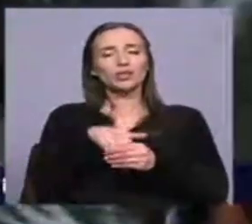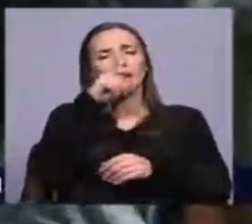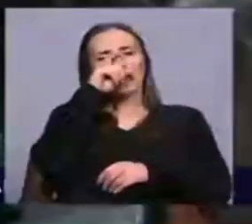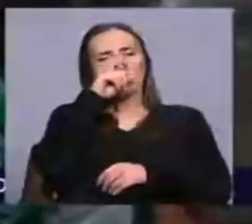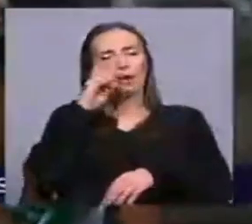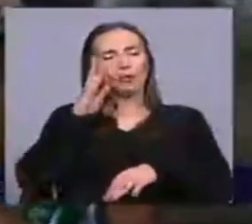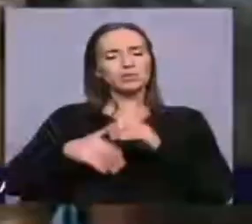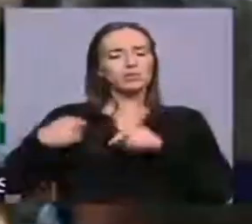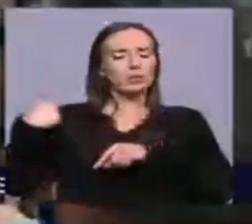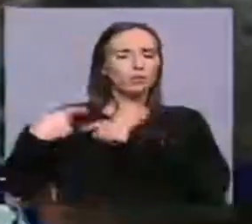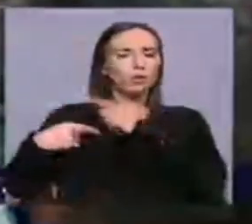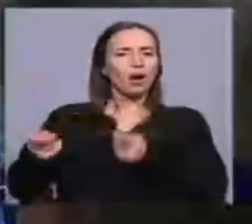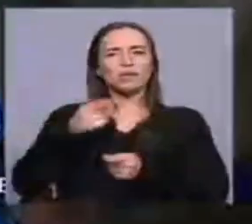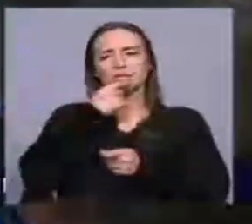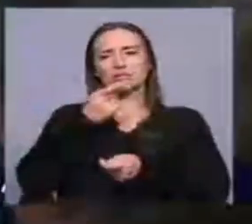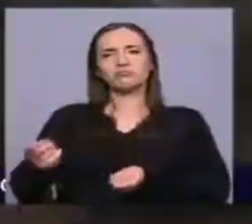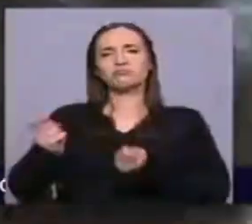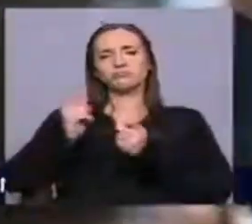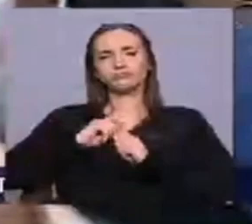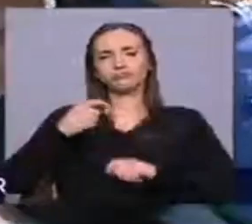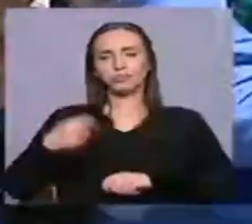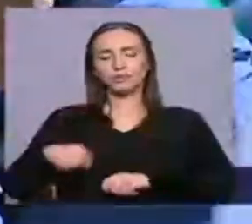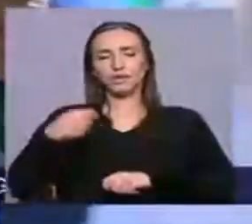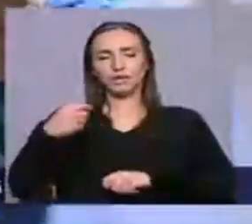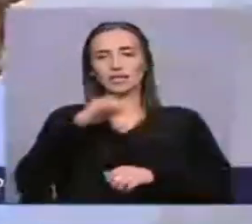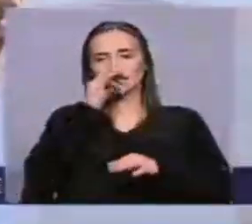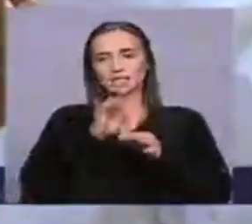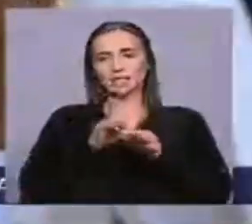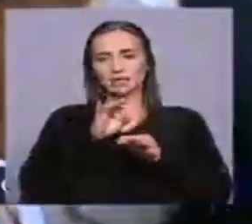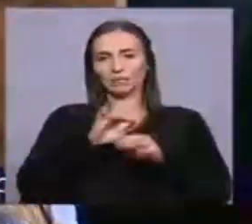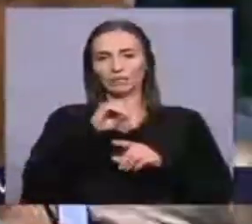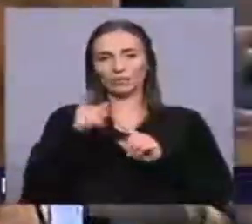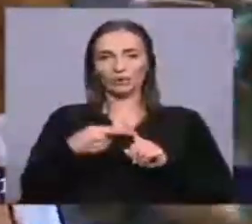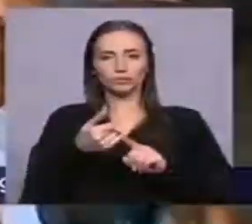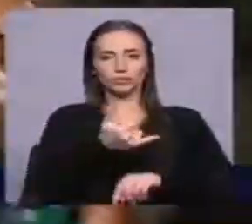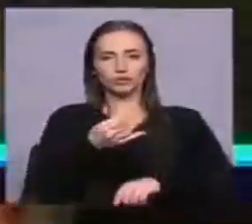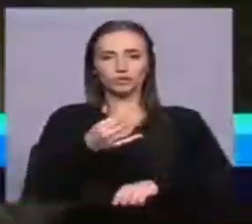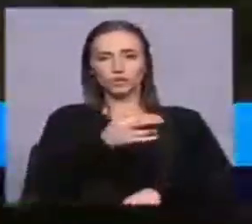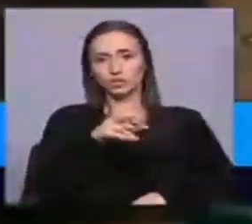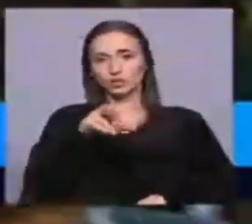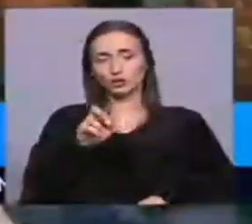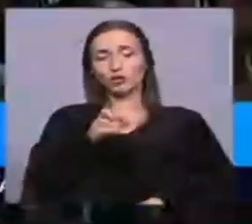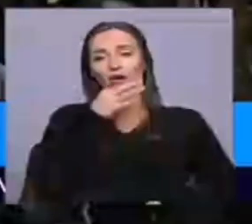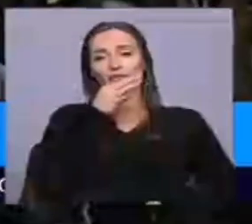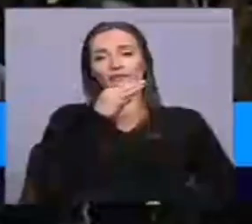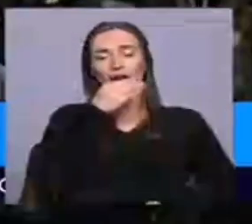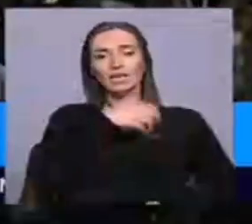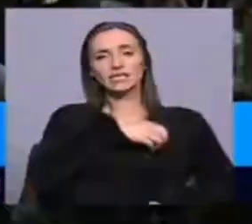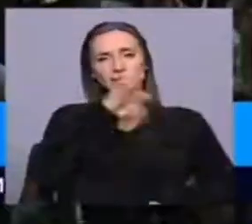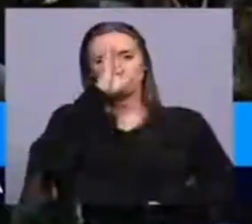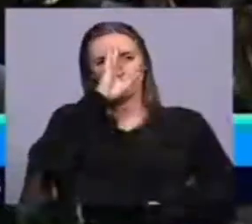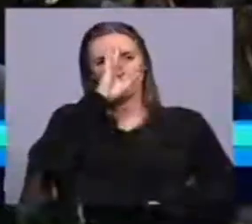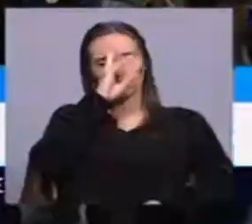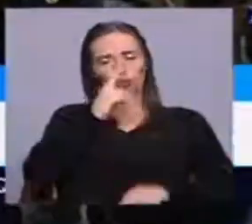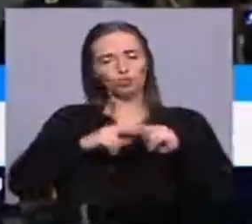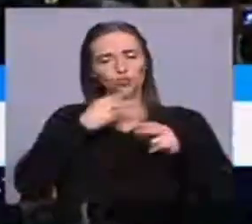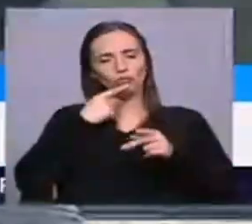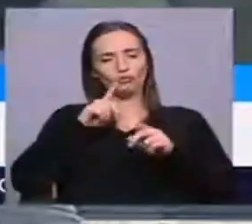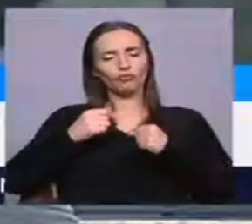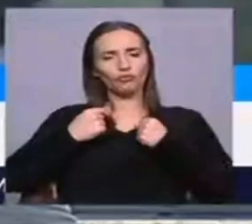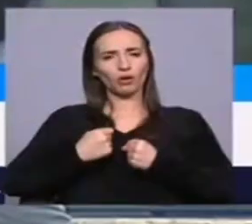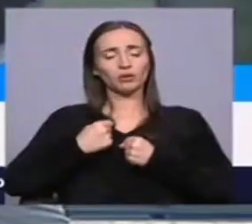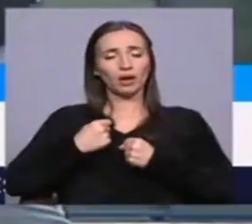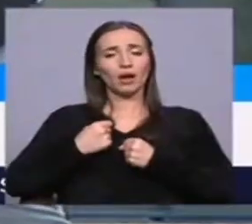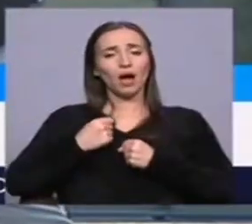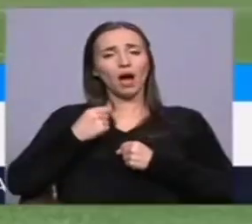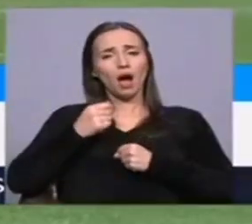desde que assumiu a presidência em setembro de 2018. Varandas fala num Sporting que se reergueu como não acontecia há